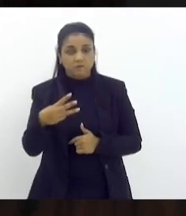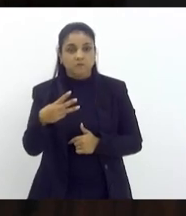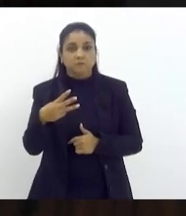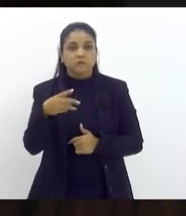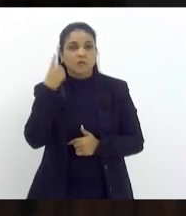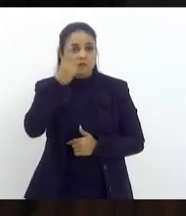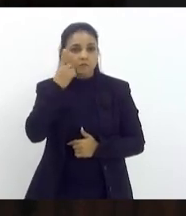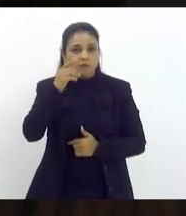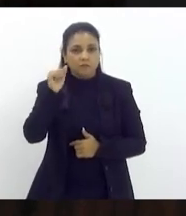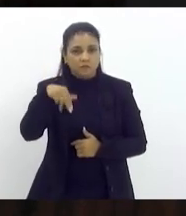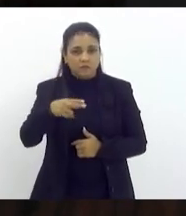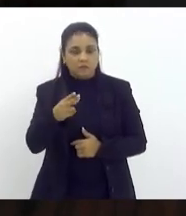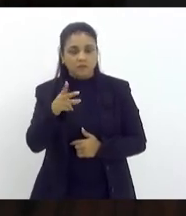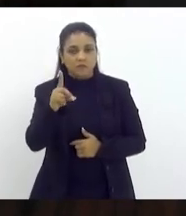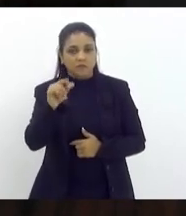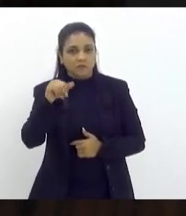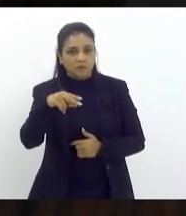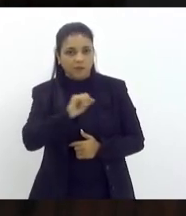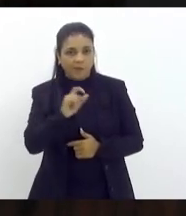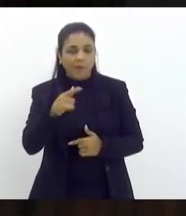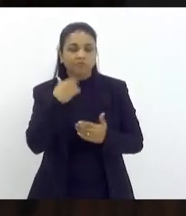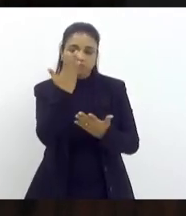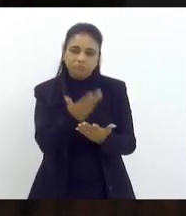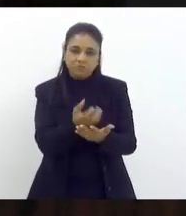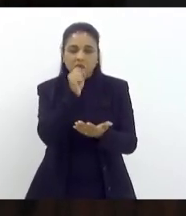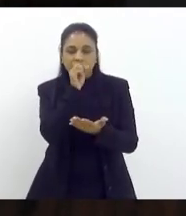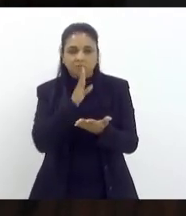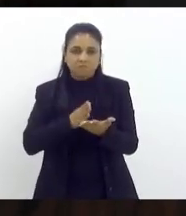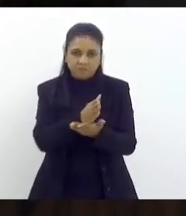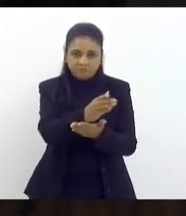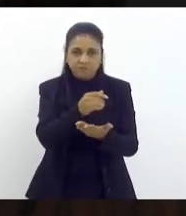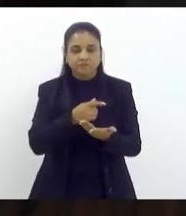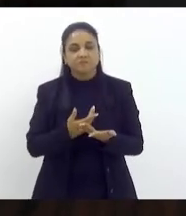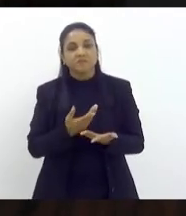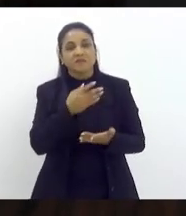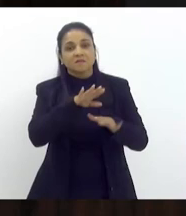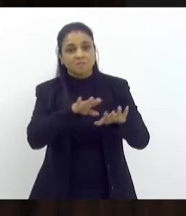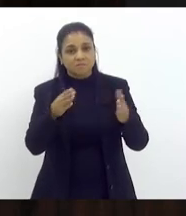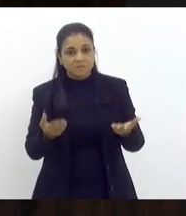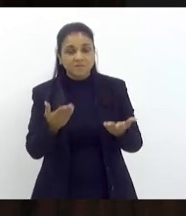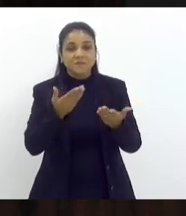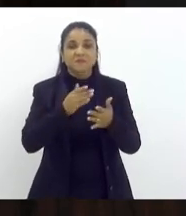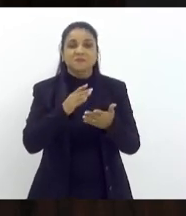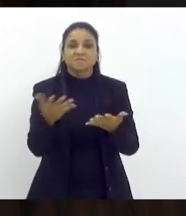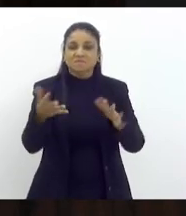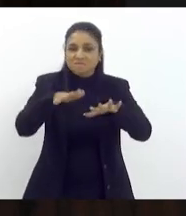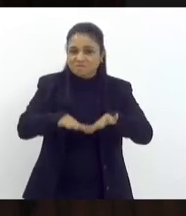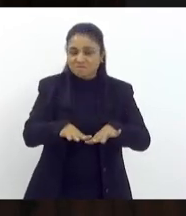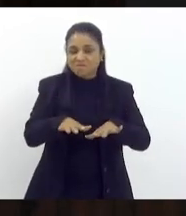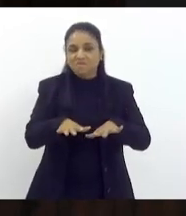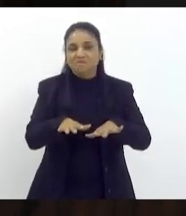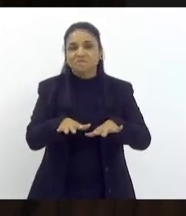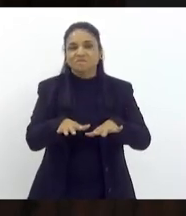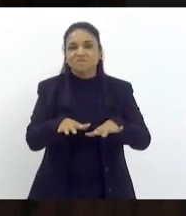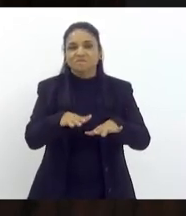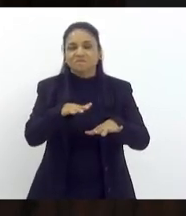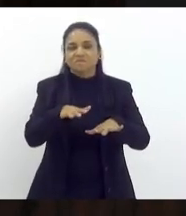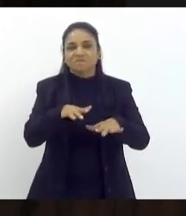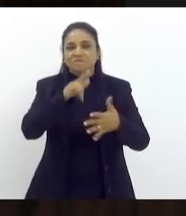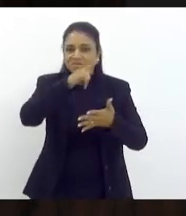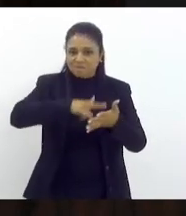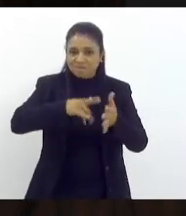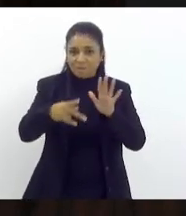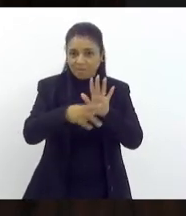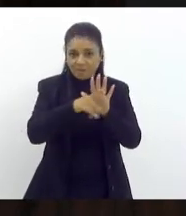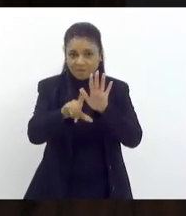do deputado Daniel liberou os senhores que a própria Como estão aprovado a sobremesa é requerimento de inclusão do pl